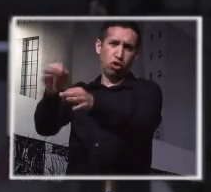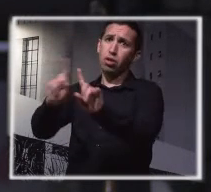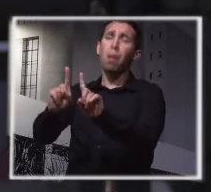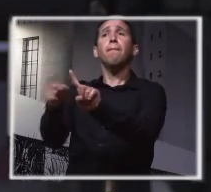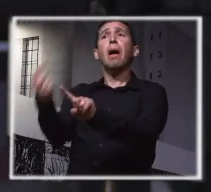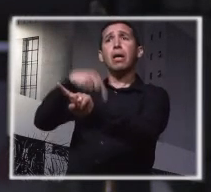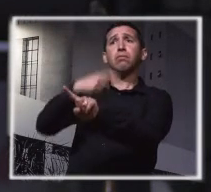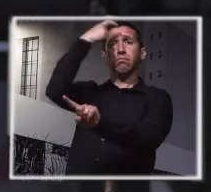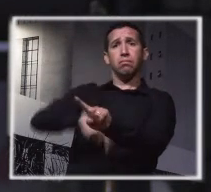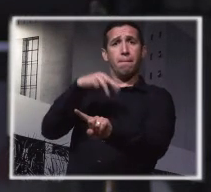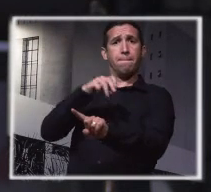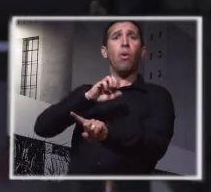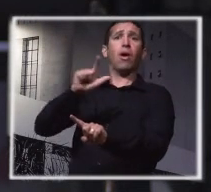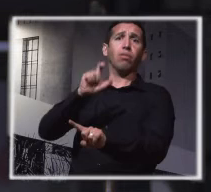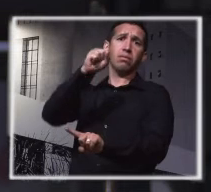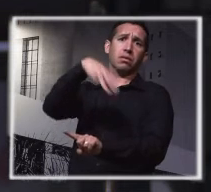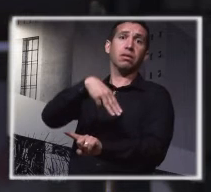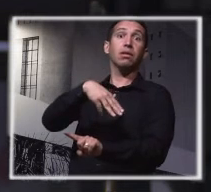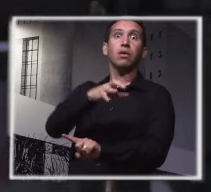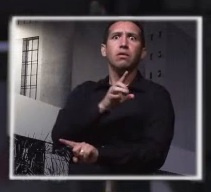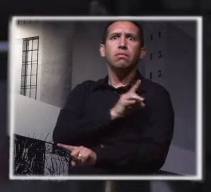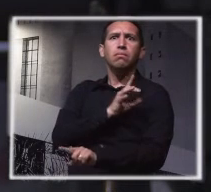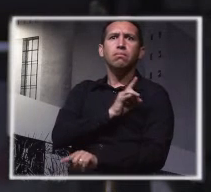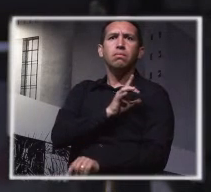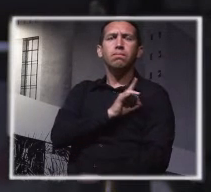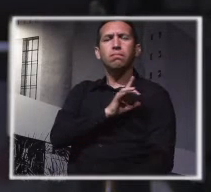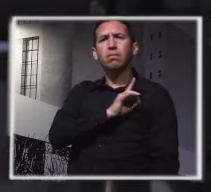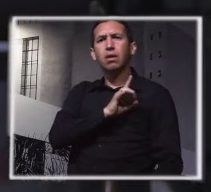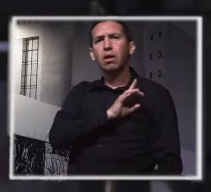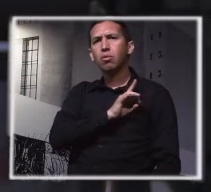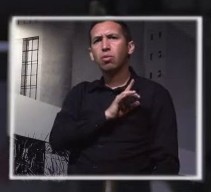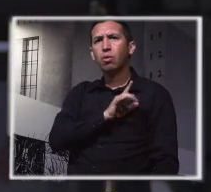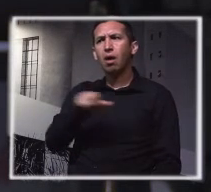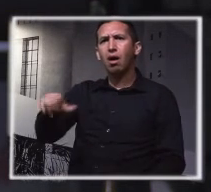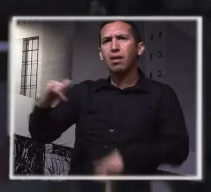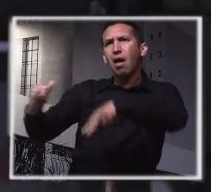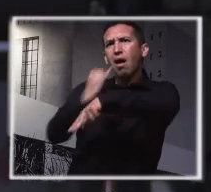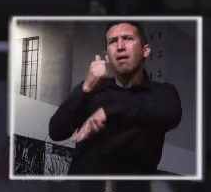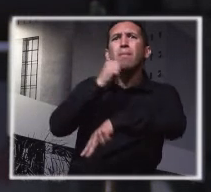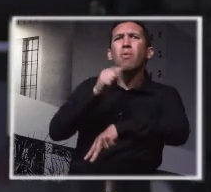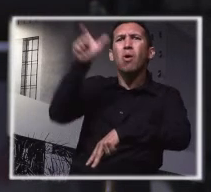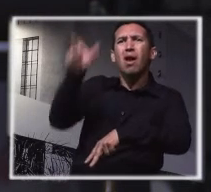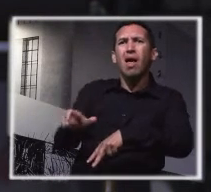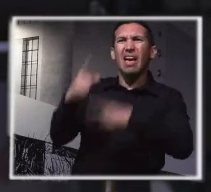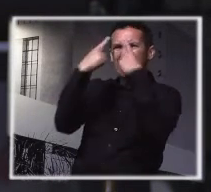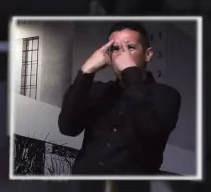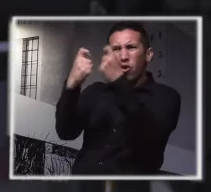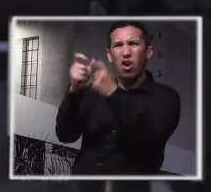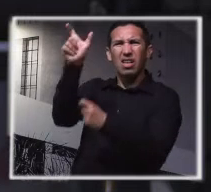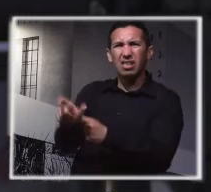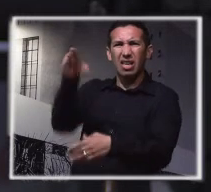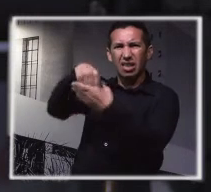moralmente, talvez. O medo da vítima, da mulher que está em situação de violência